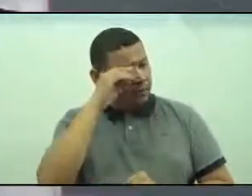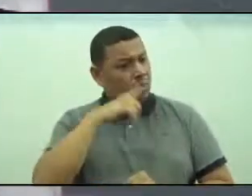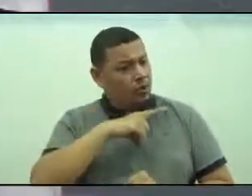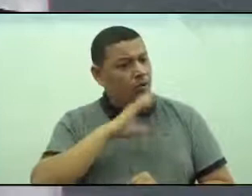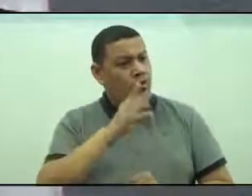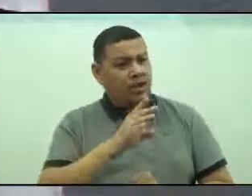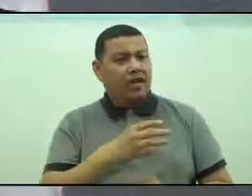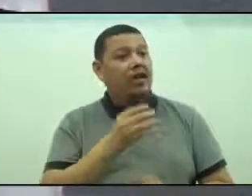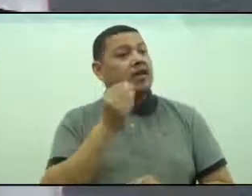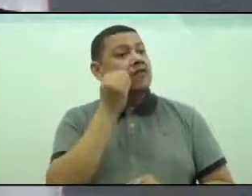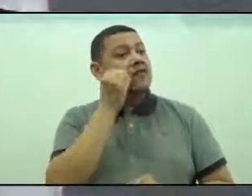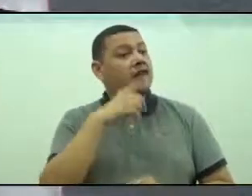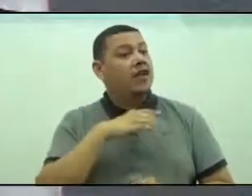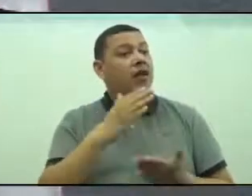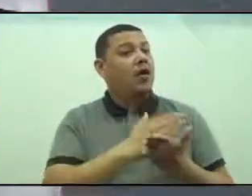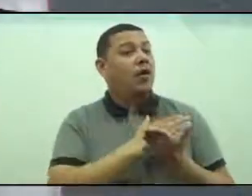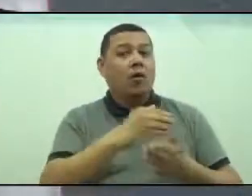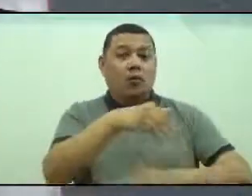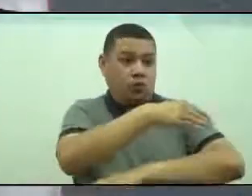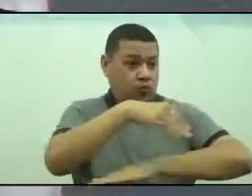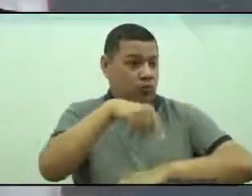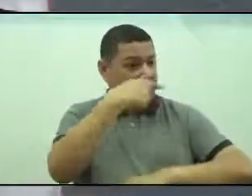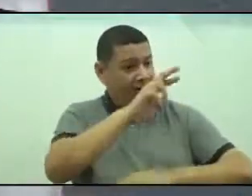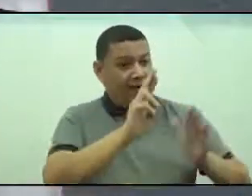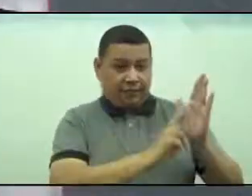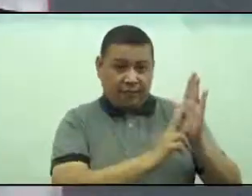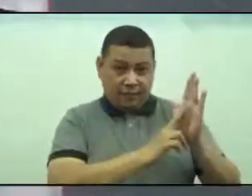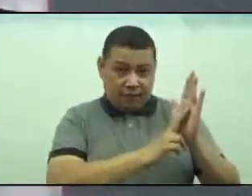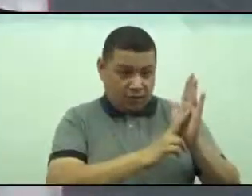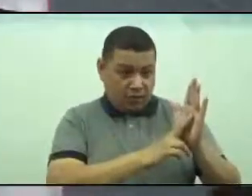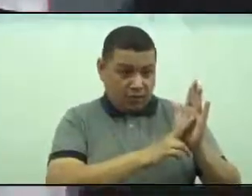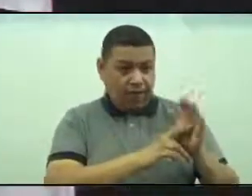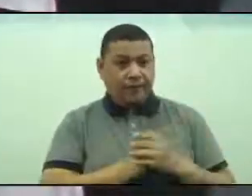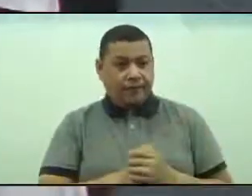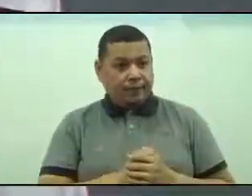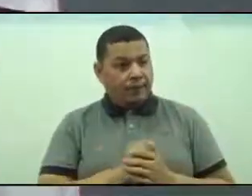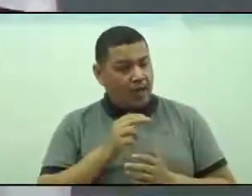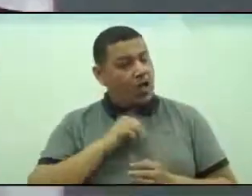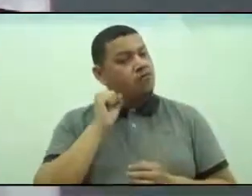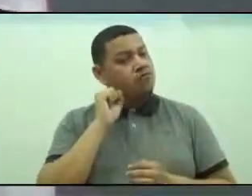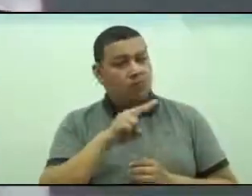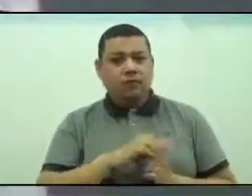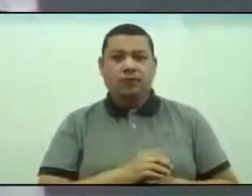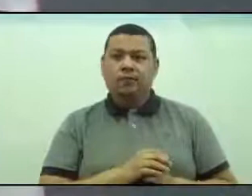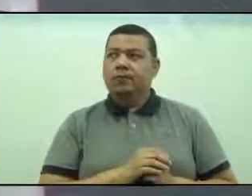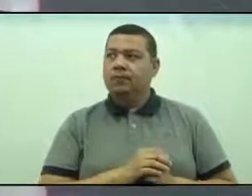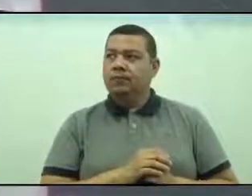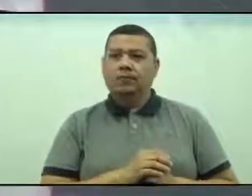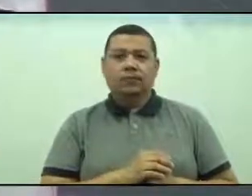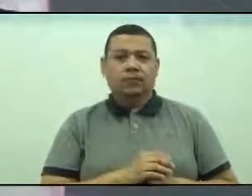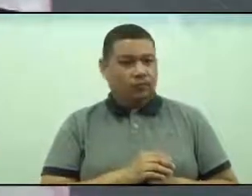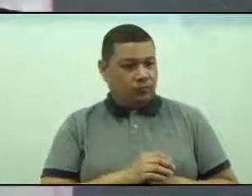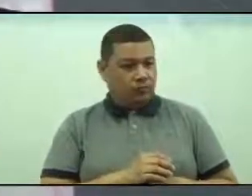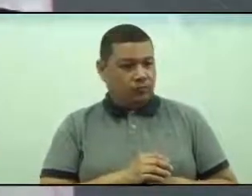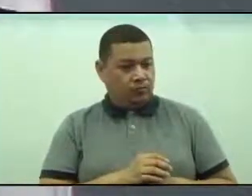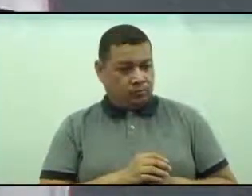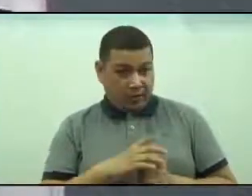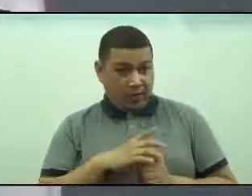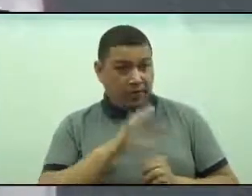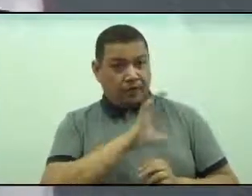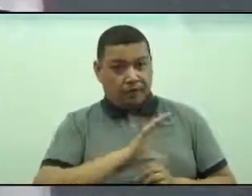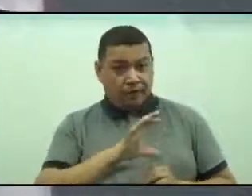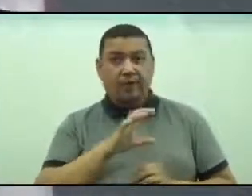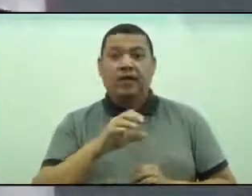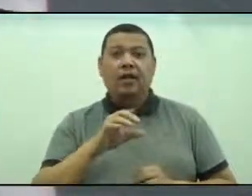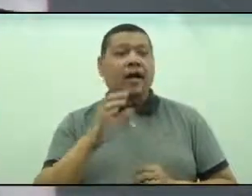ruas do distrito do Riozinho, que eu vou trazer o Tchau Poeira para o Riozinho também, desde